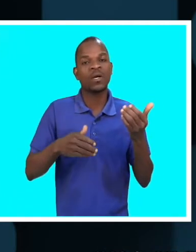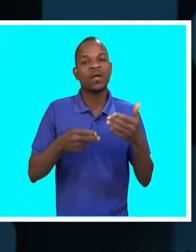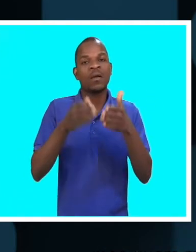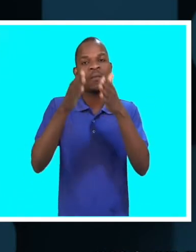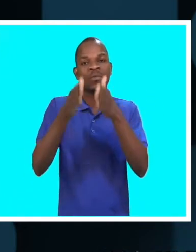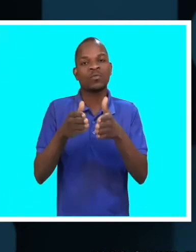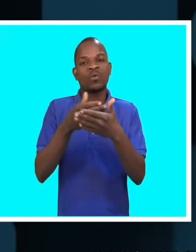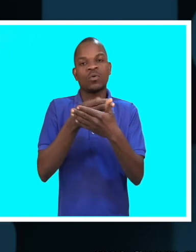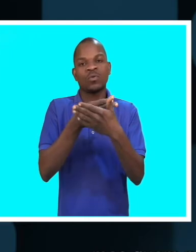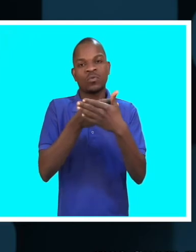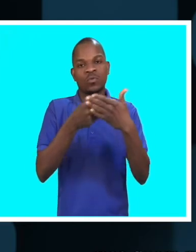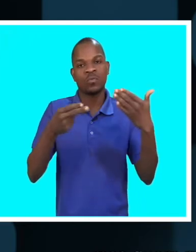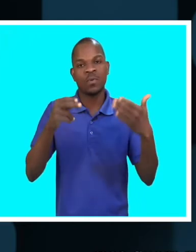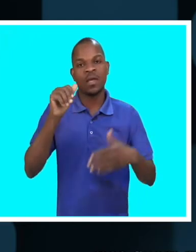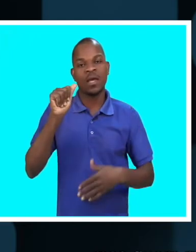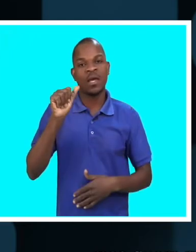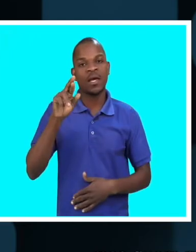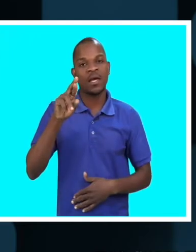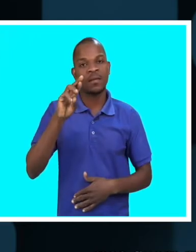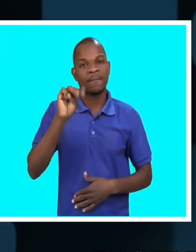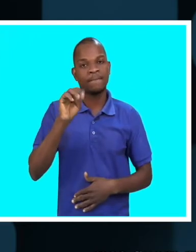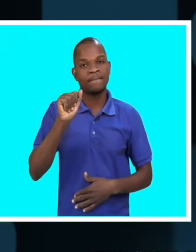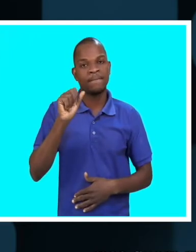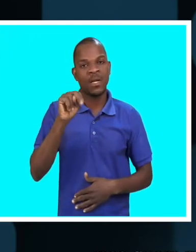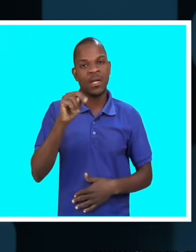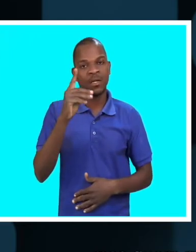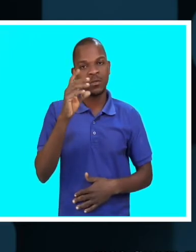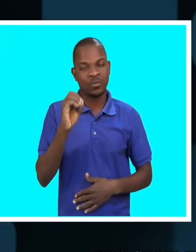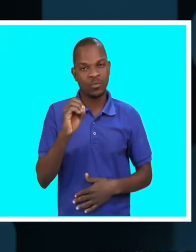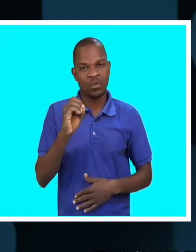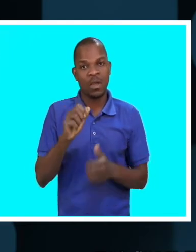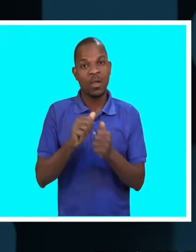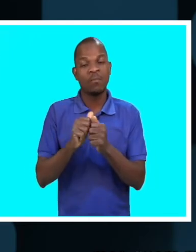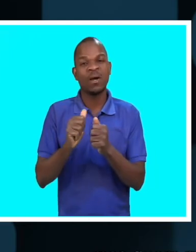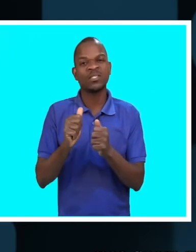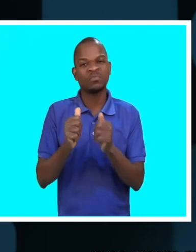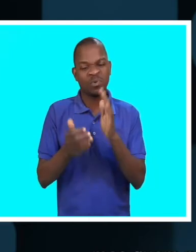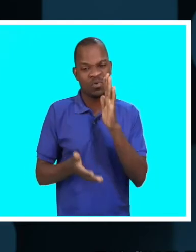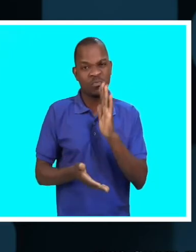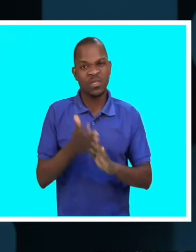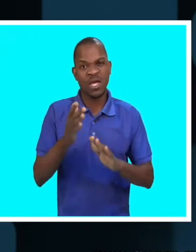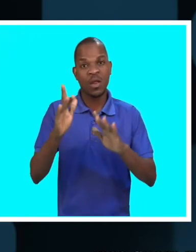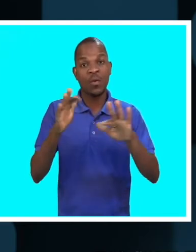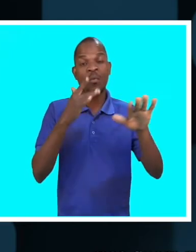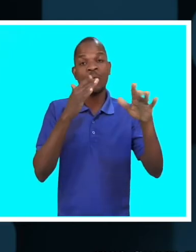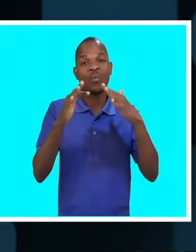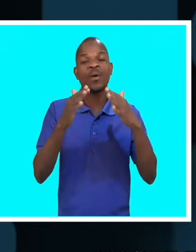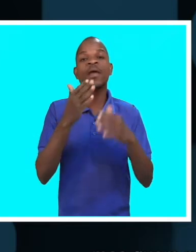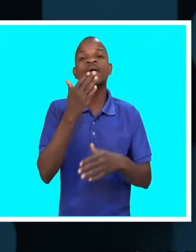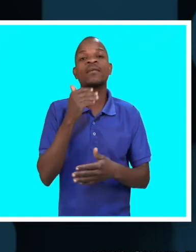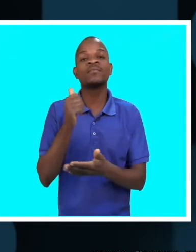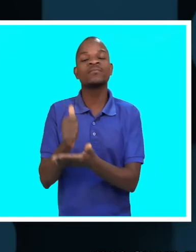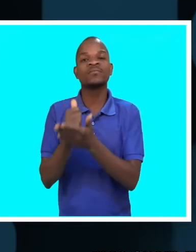Mas quem meteu-me neste bichinho para poder cantar,